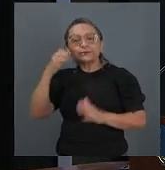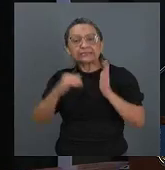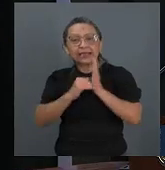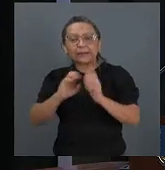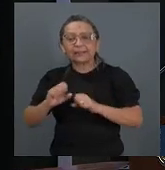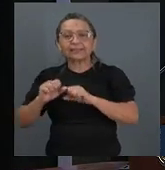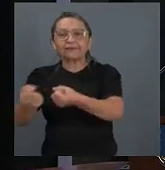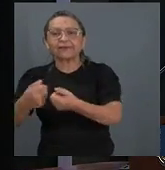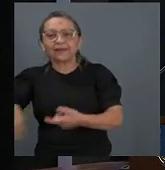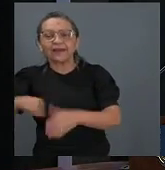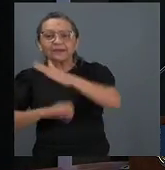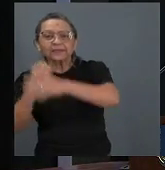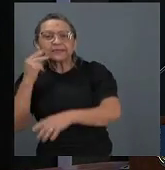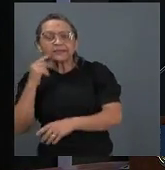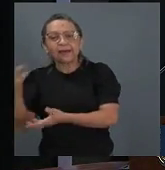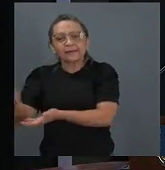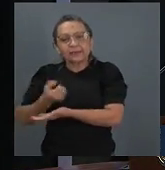imprensa cearense, recebendo lá